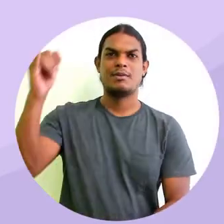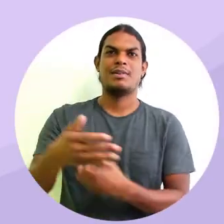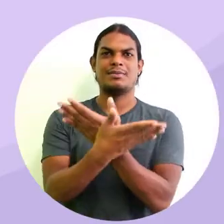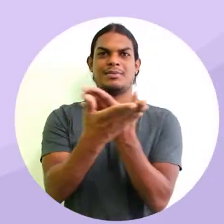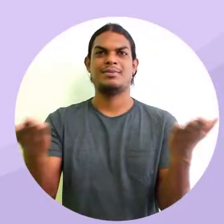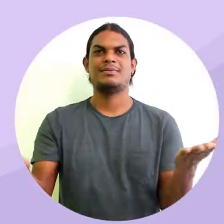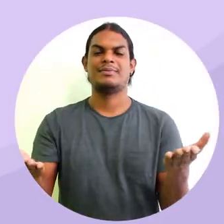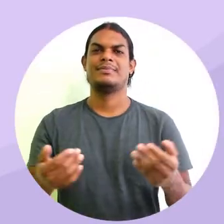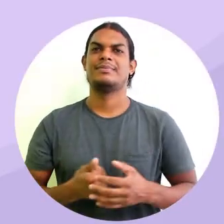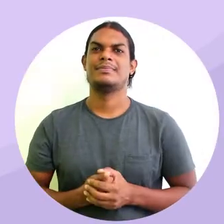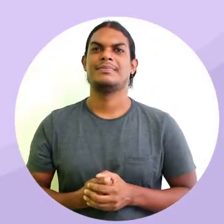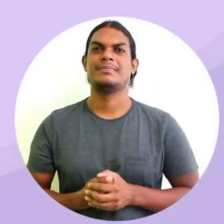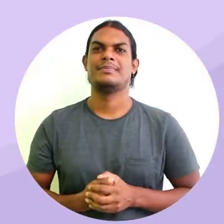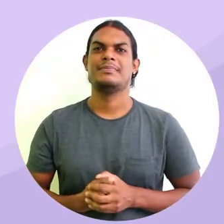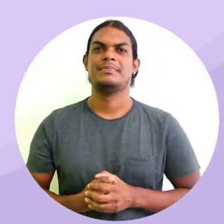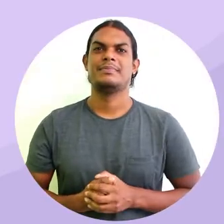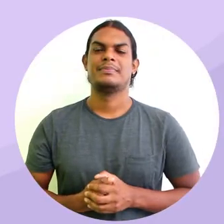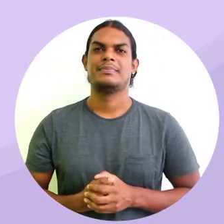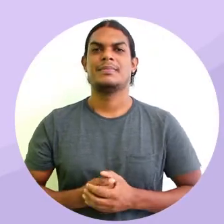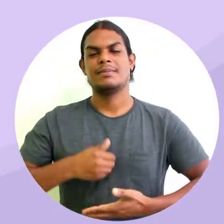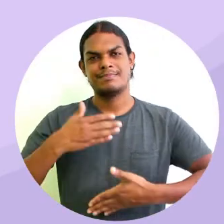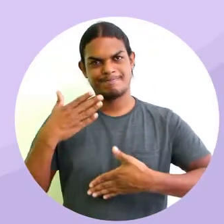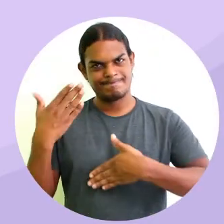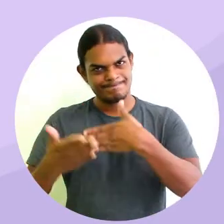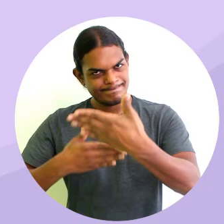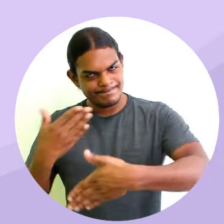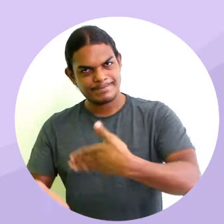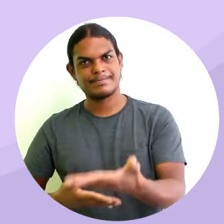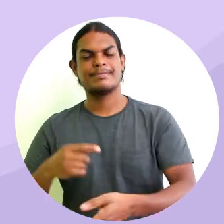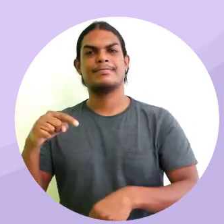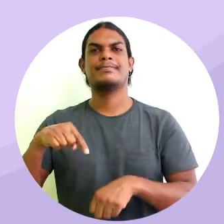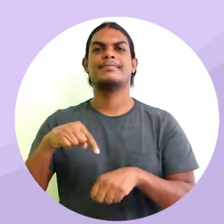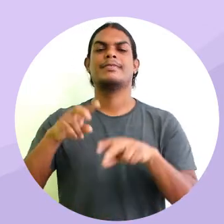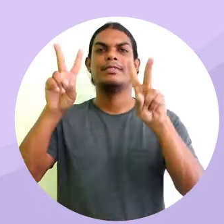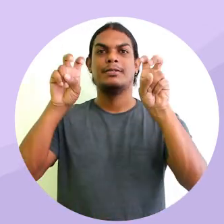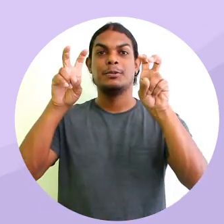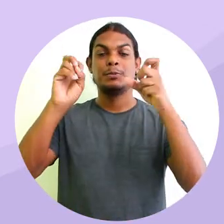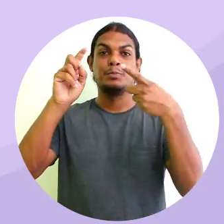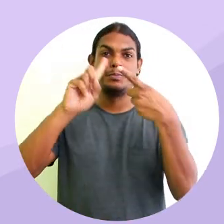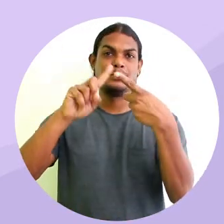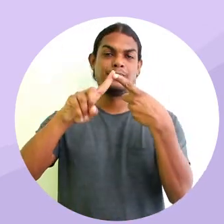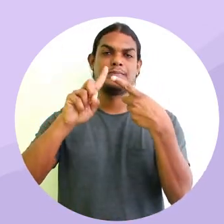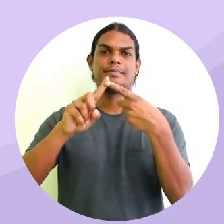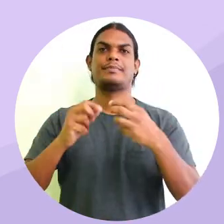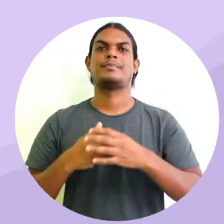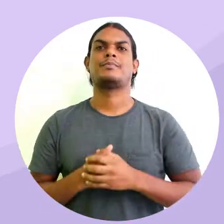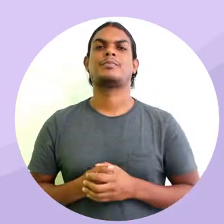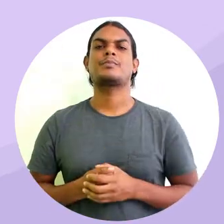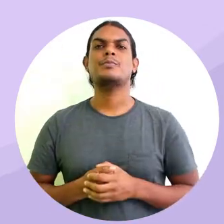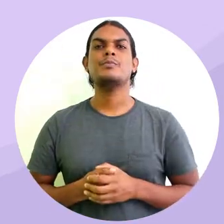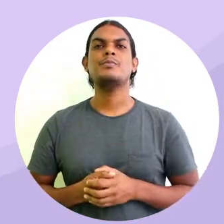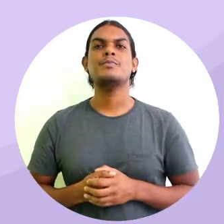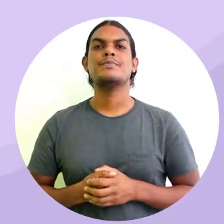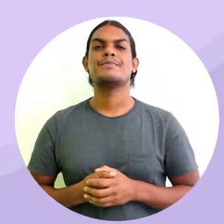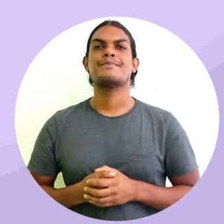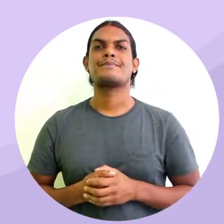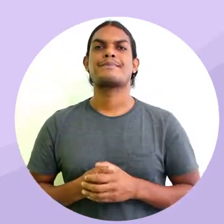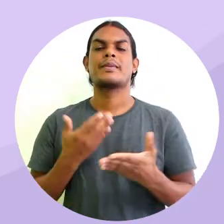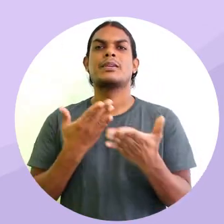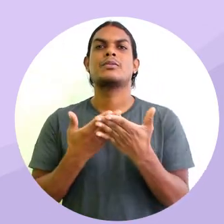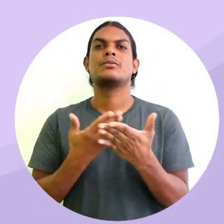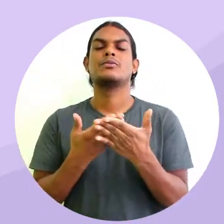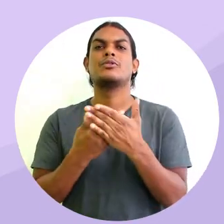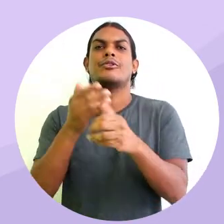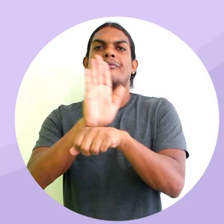Olá, pessoal! Dando continuidade à nossa competência número 1, a gente vai falar hoje um pouco na videoaula